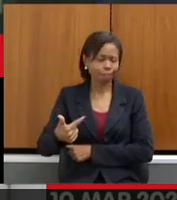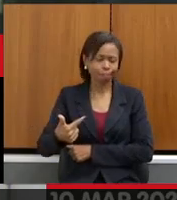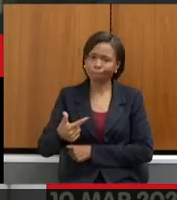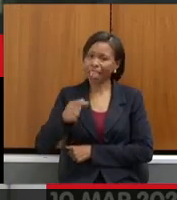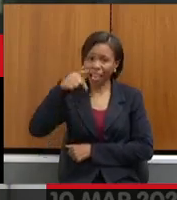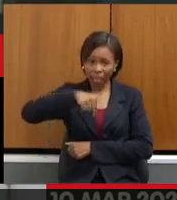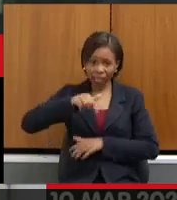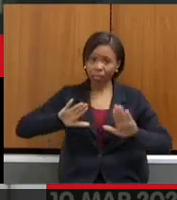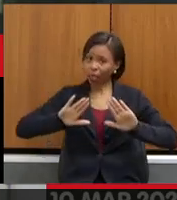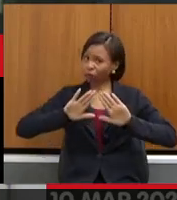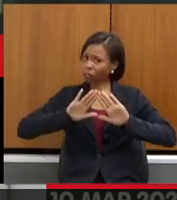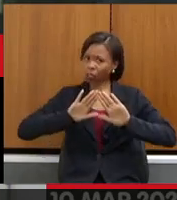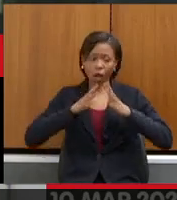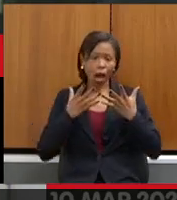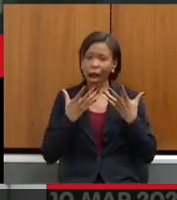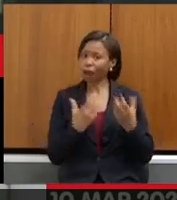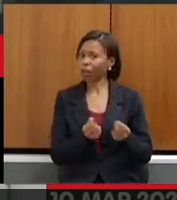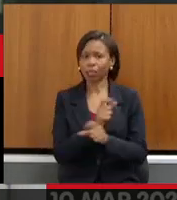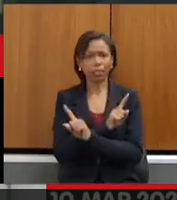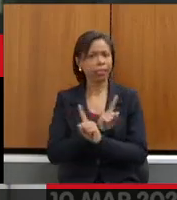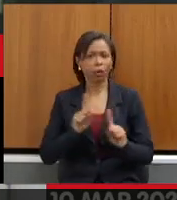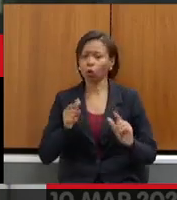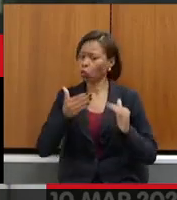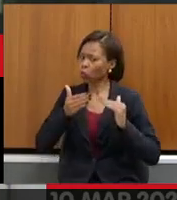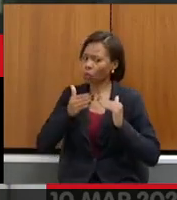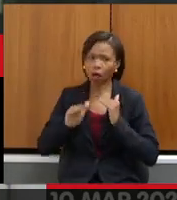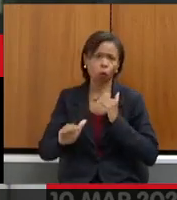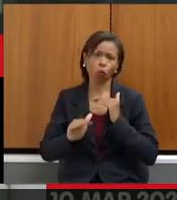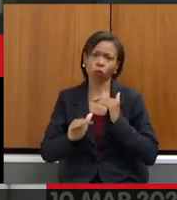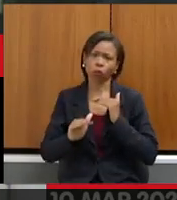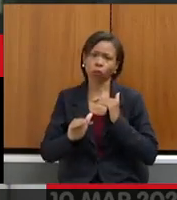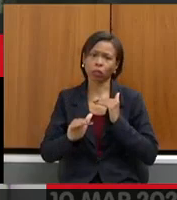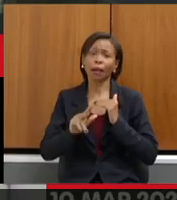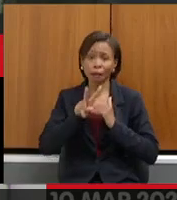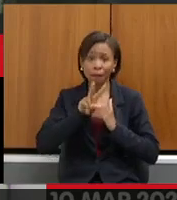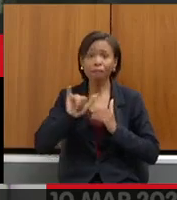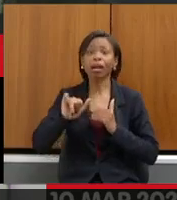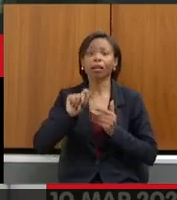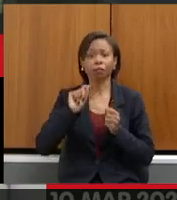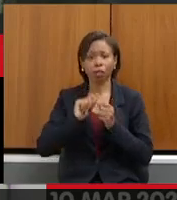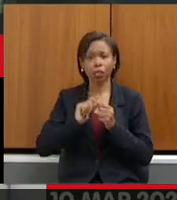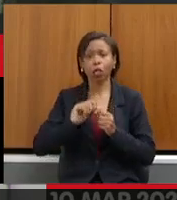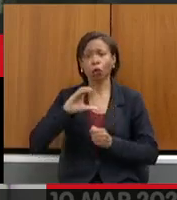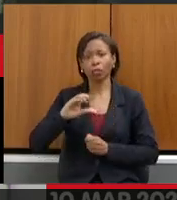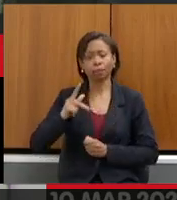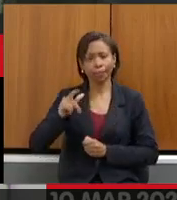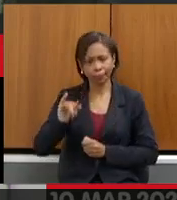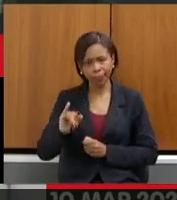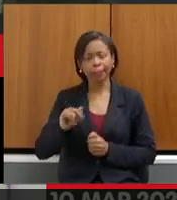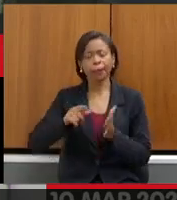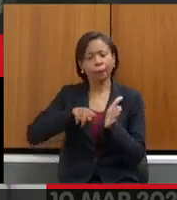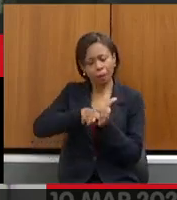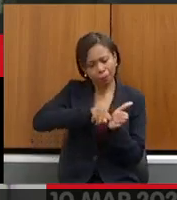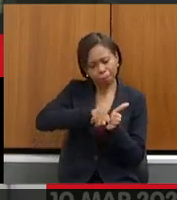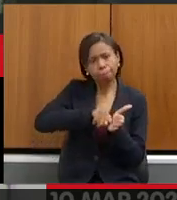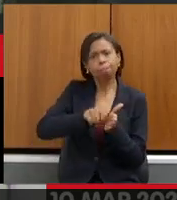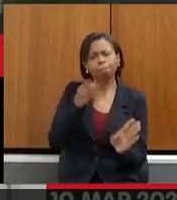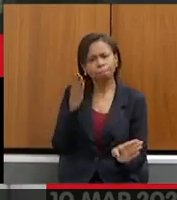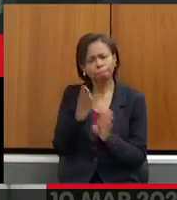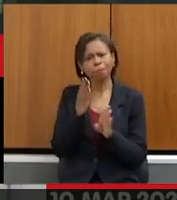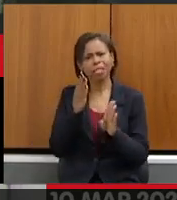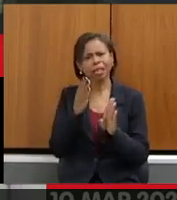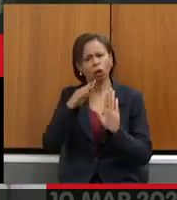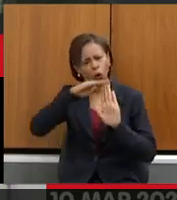secretar não Vai admitir ir lá Se necessário abrir uma investigação para que nós tenhamos Alice